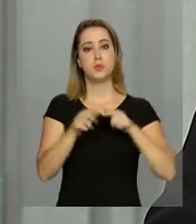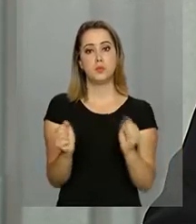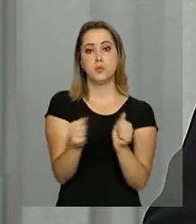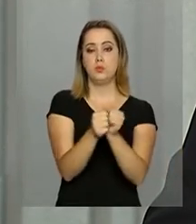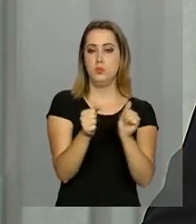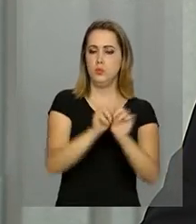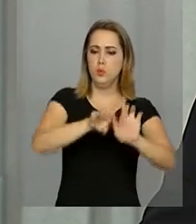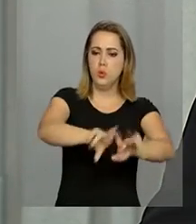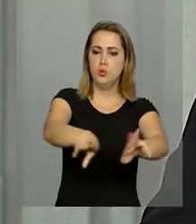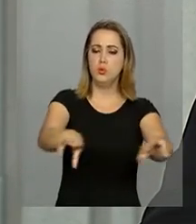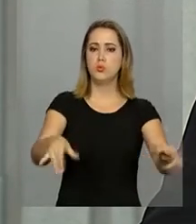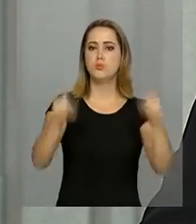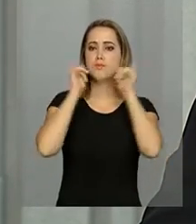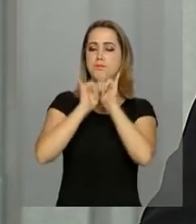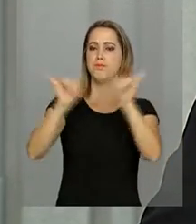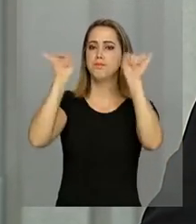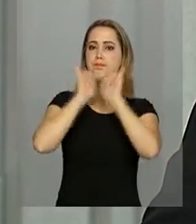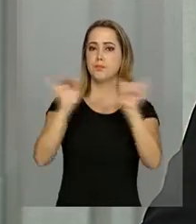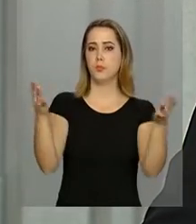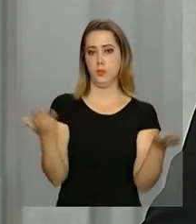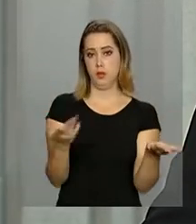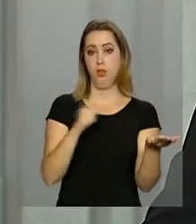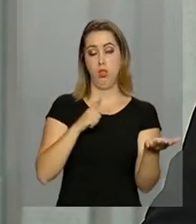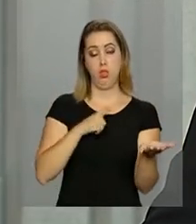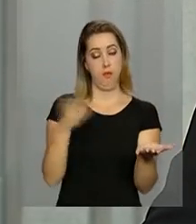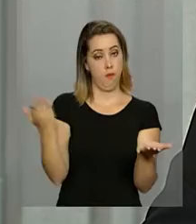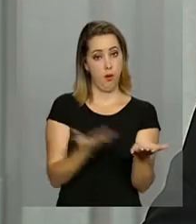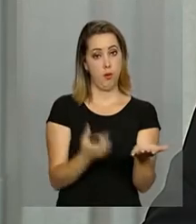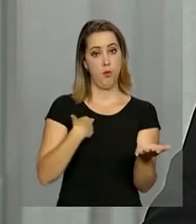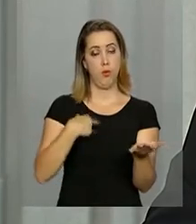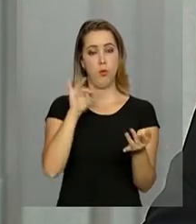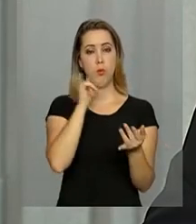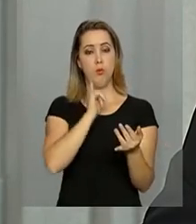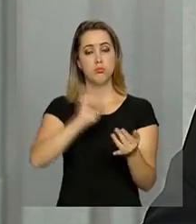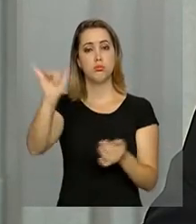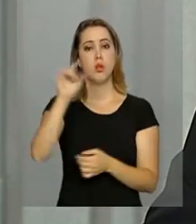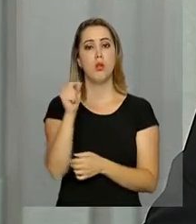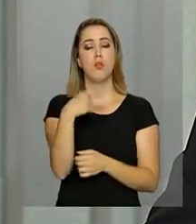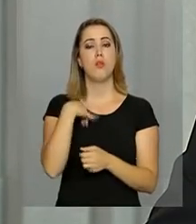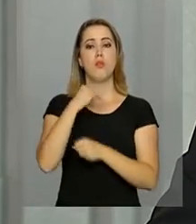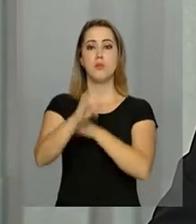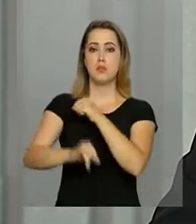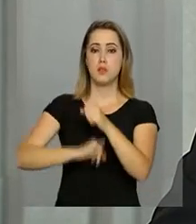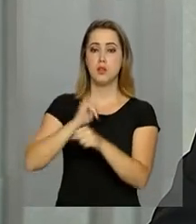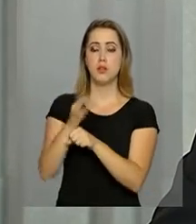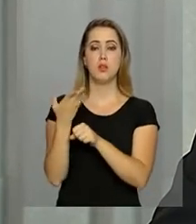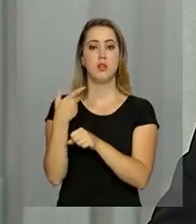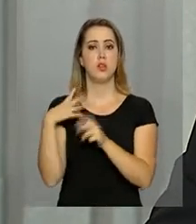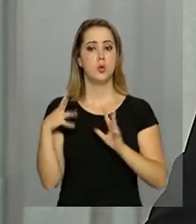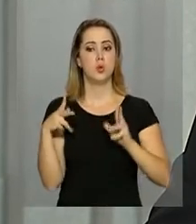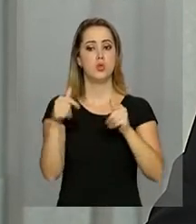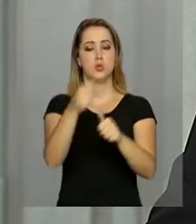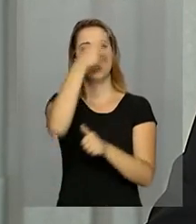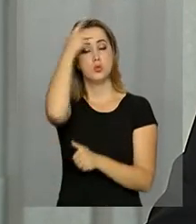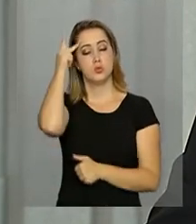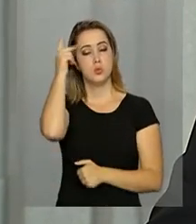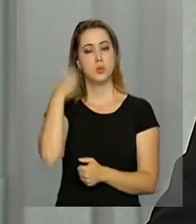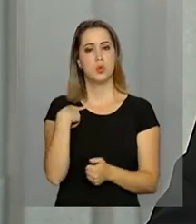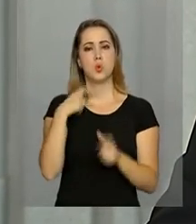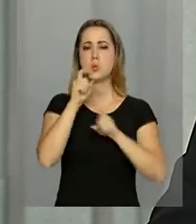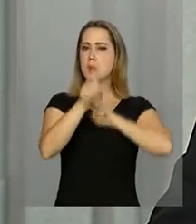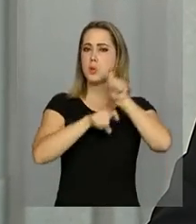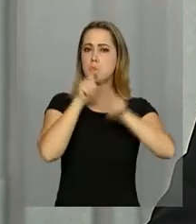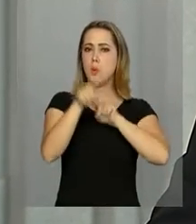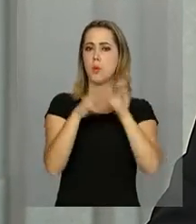diversas campanhas, inclusive a mais recente, através do sistema de notificação eletrônica encaminhados a todos pelos seus